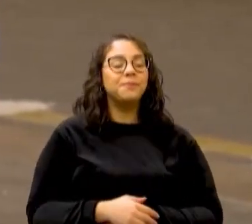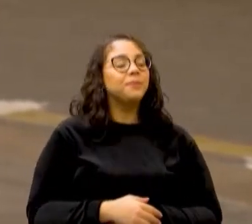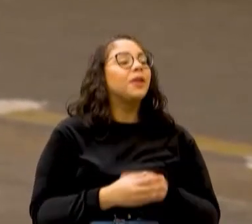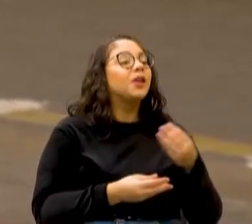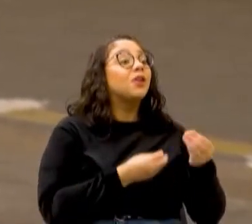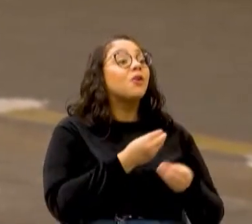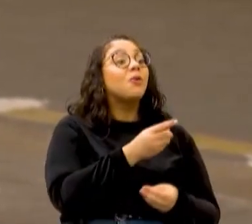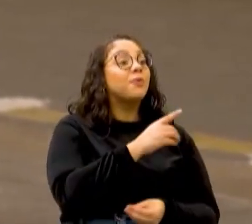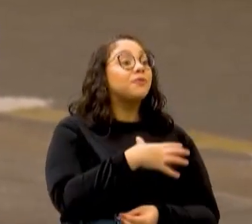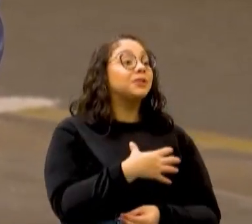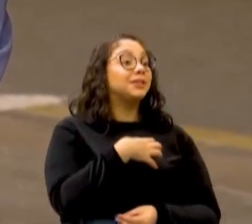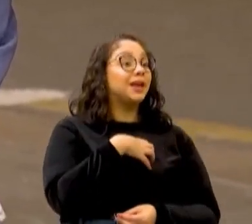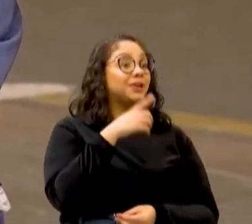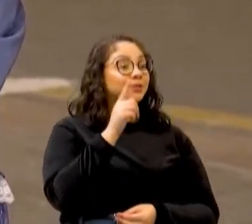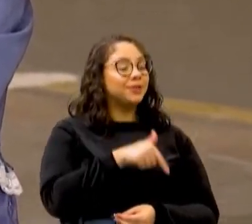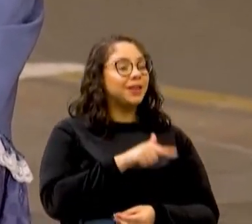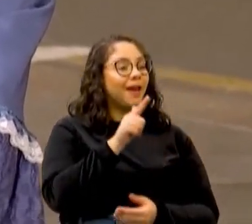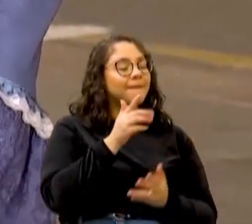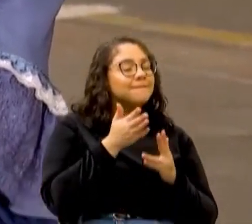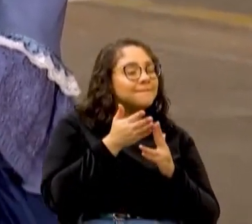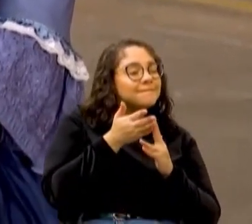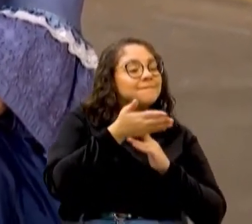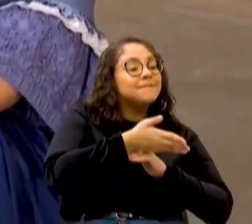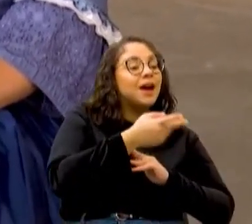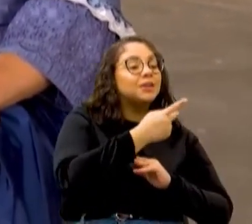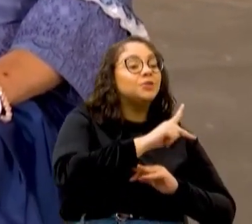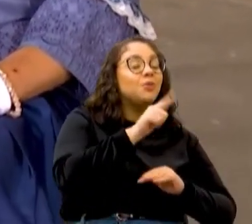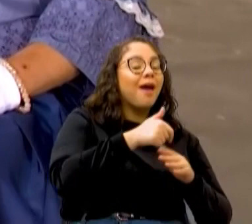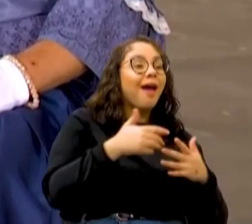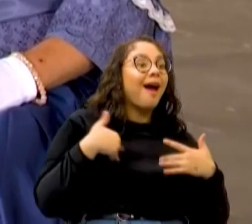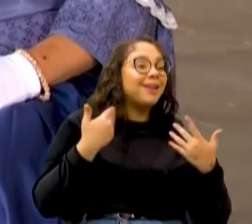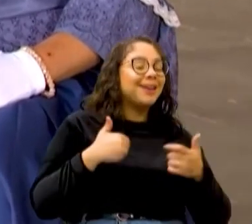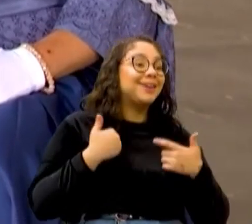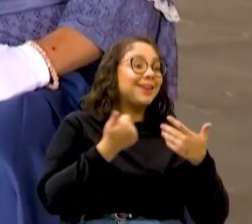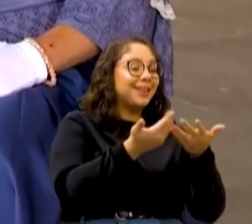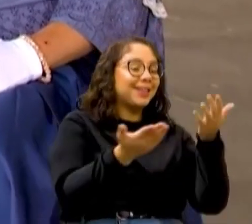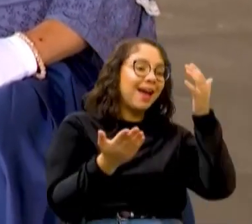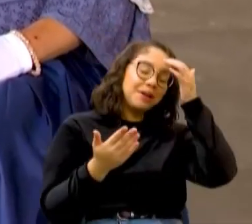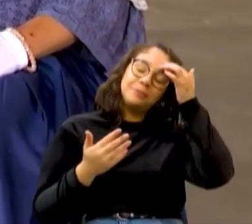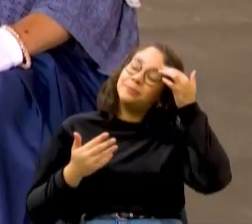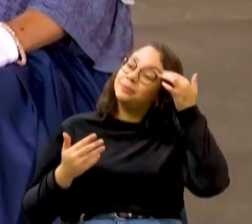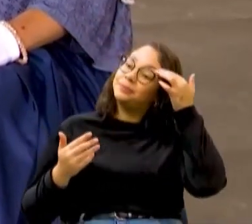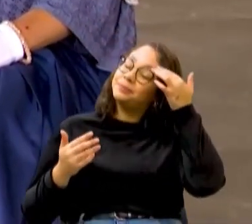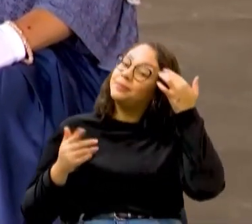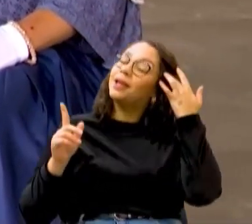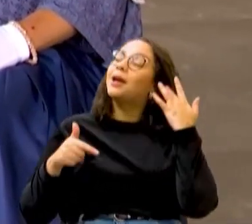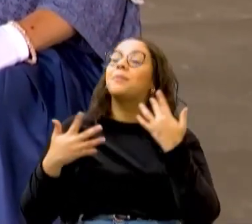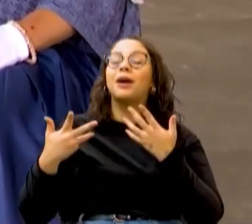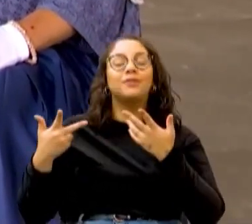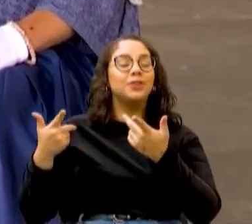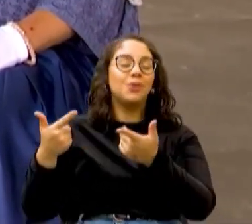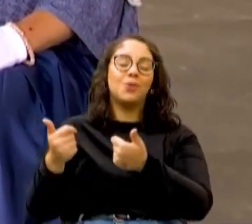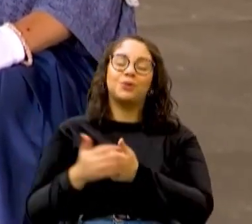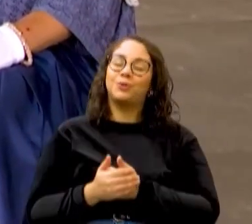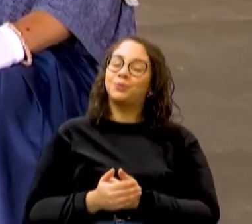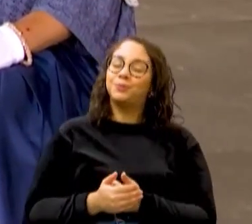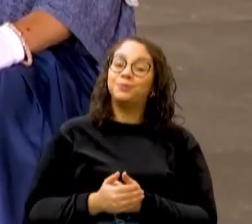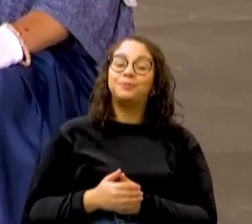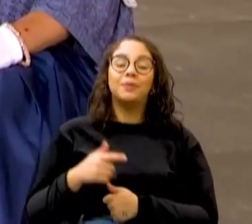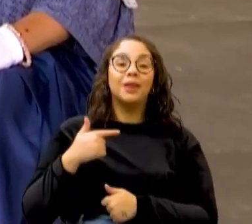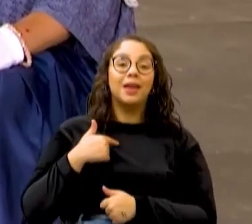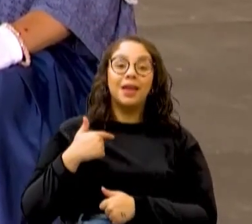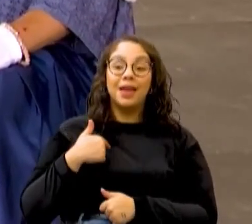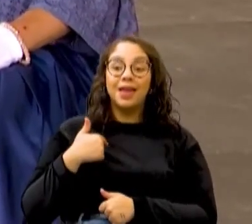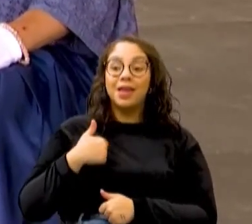como você se sente sendo este instrumento de levar alegria Ah é maravilhoso eu levo eu